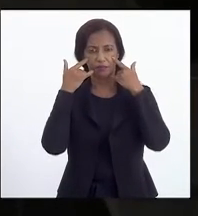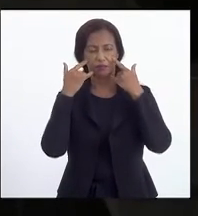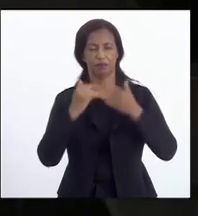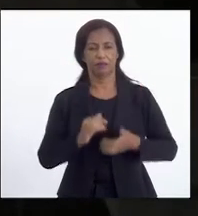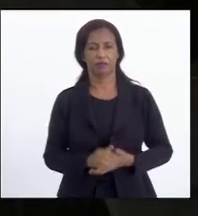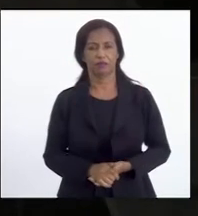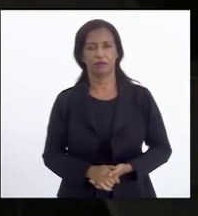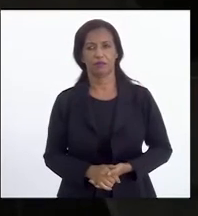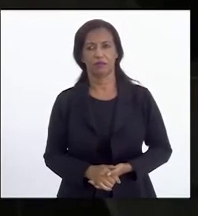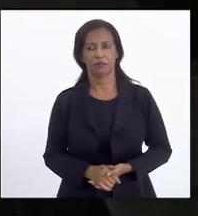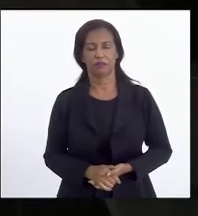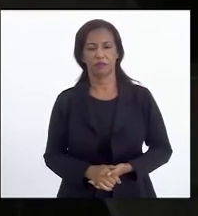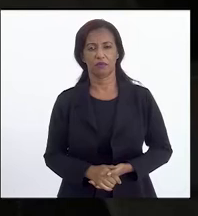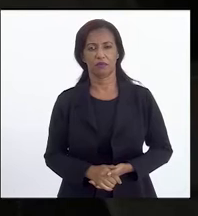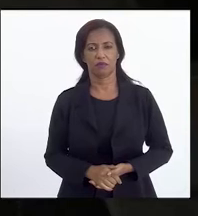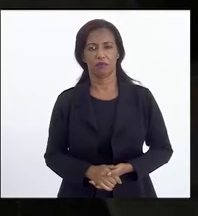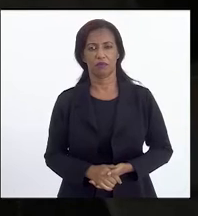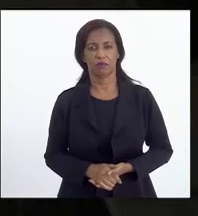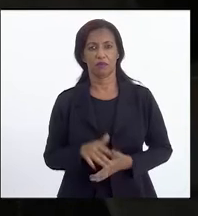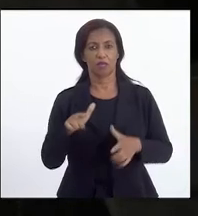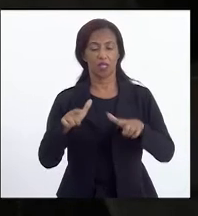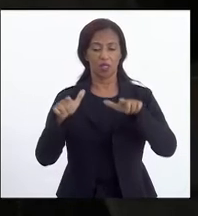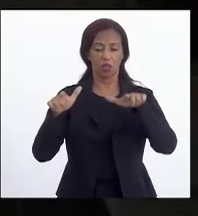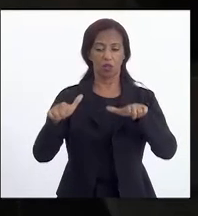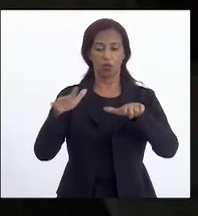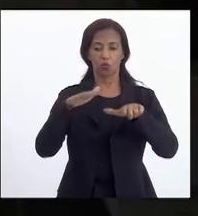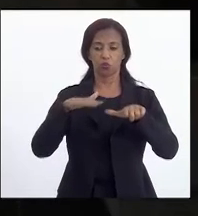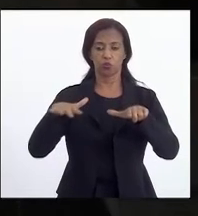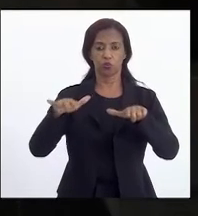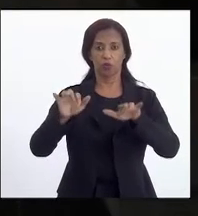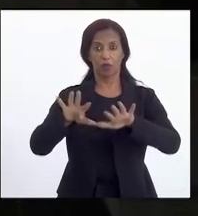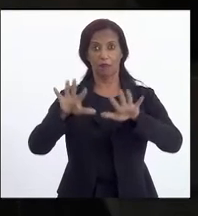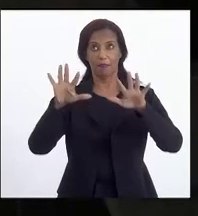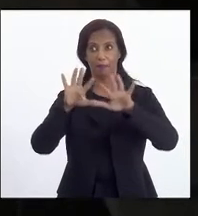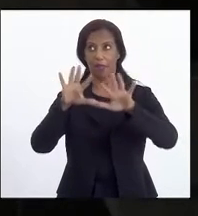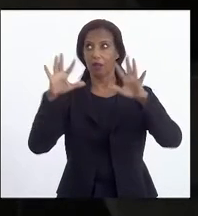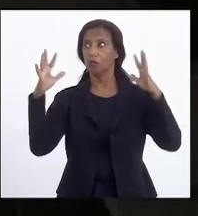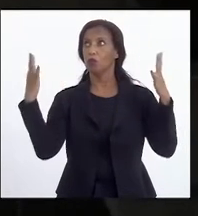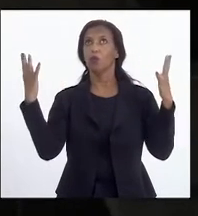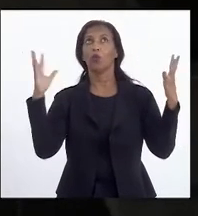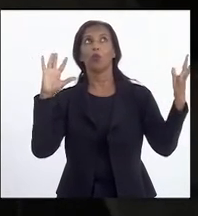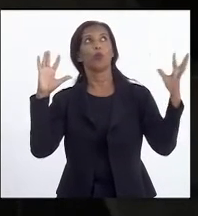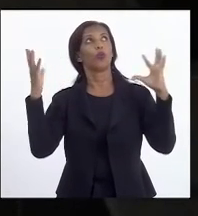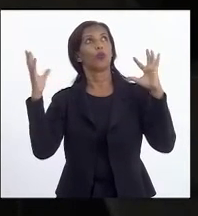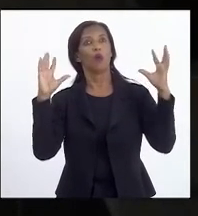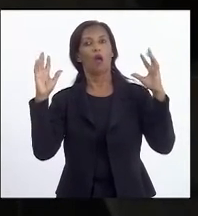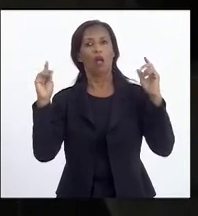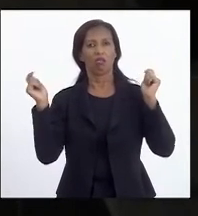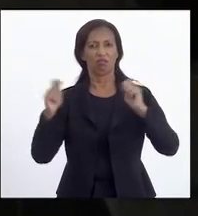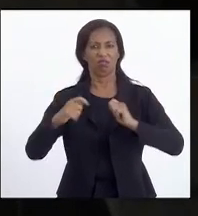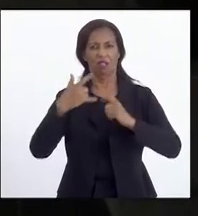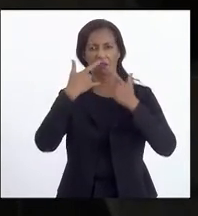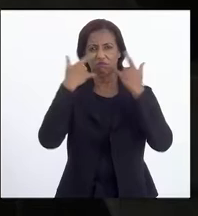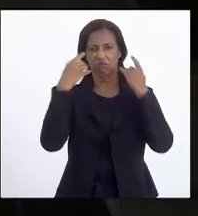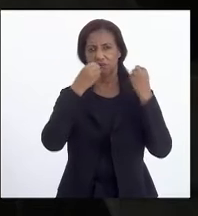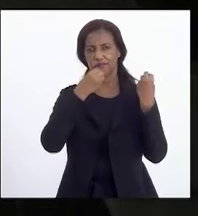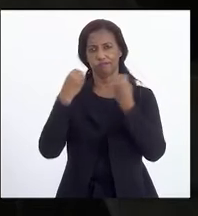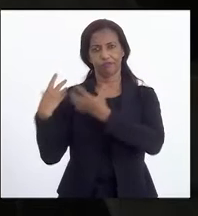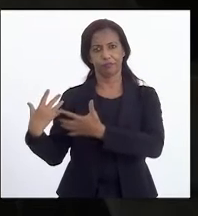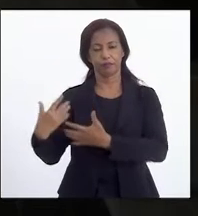máscaras em ambiente aberto senhora presidente e